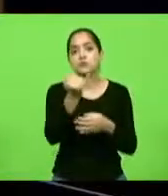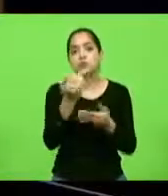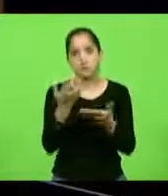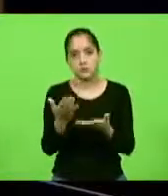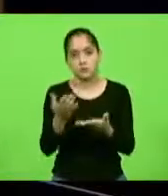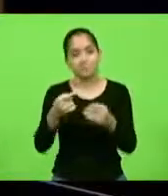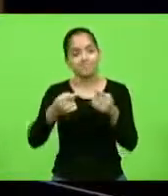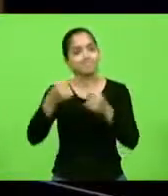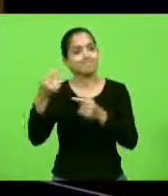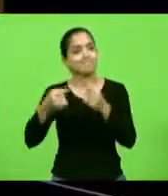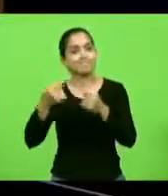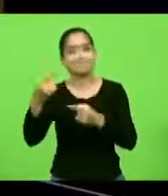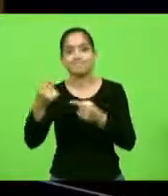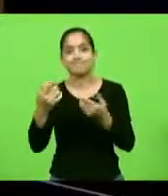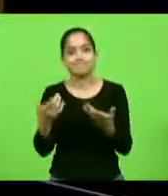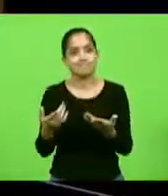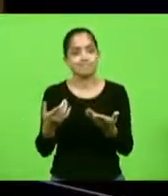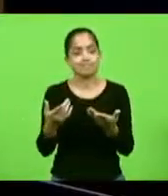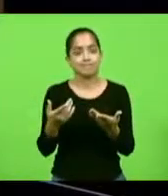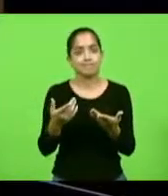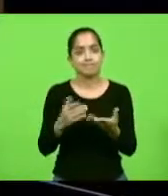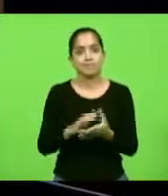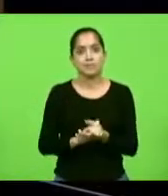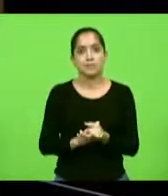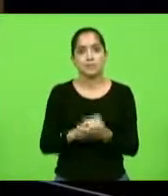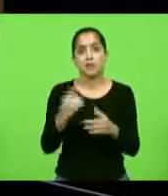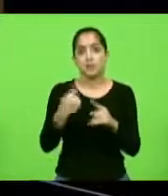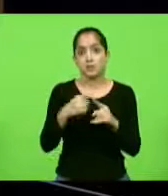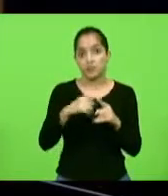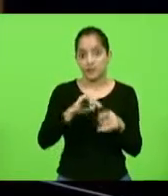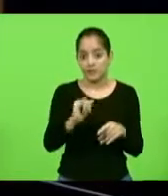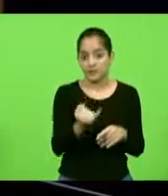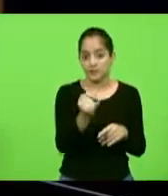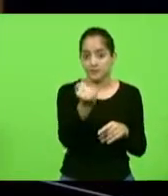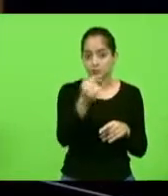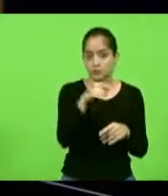não fecha a conta. Porque esses juros para o empreendedor